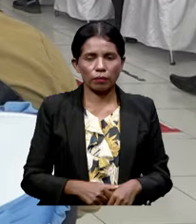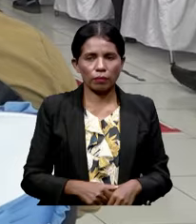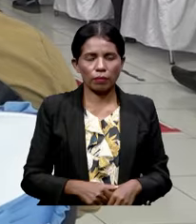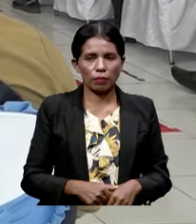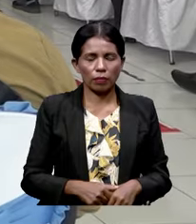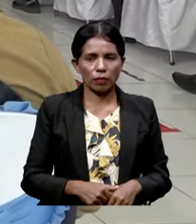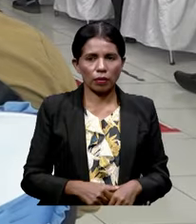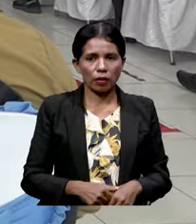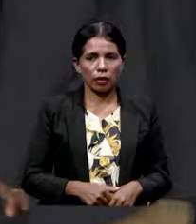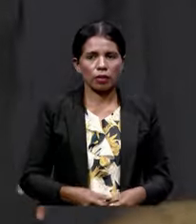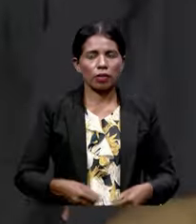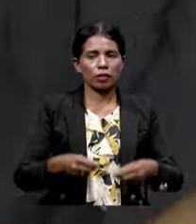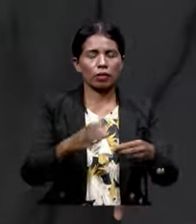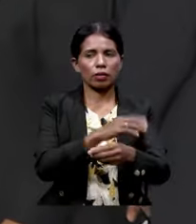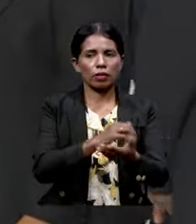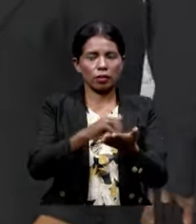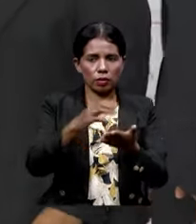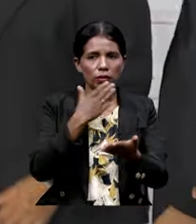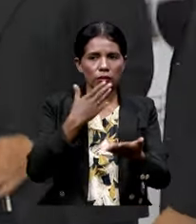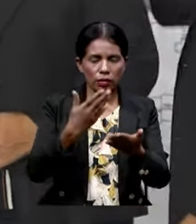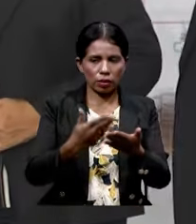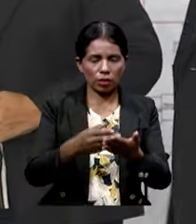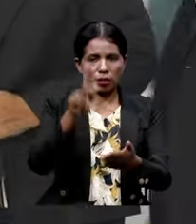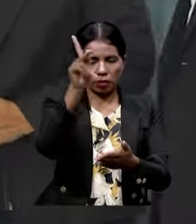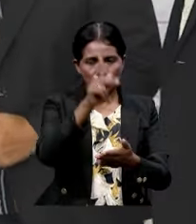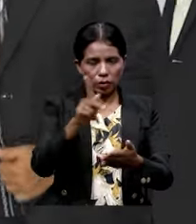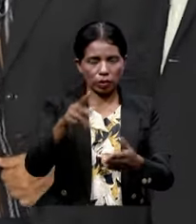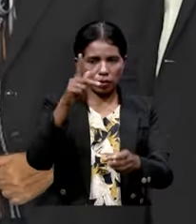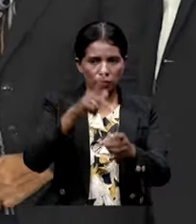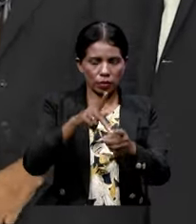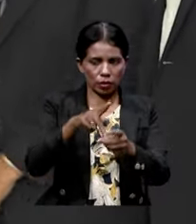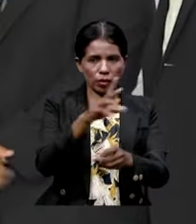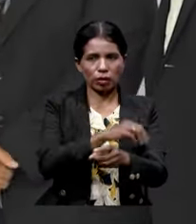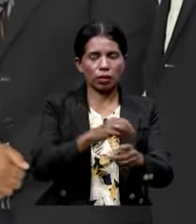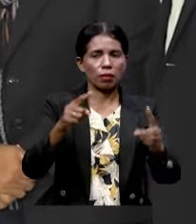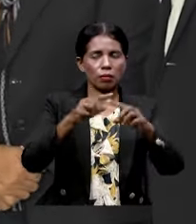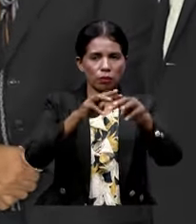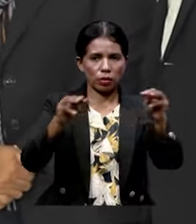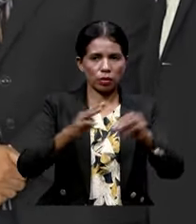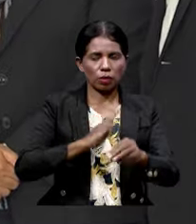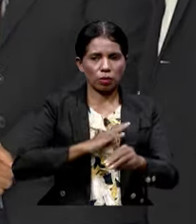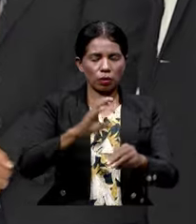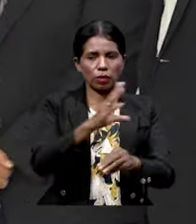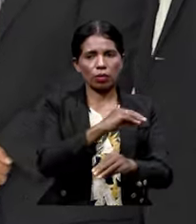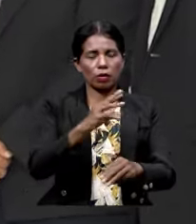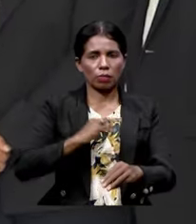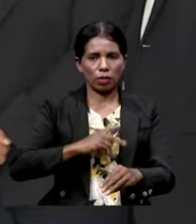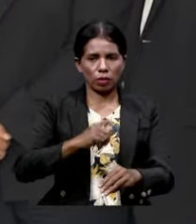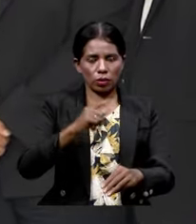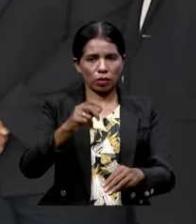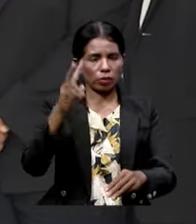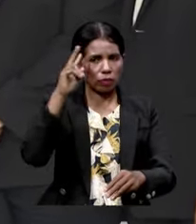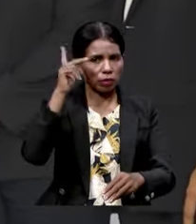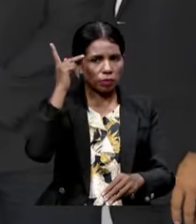Em âmbito atribuição licença prospeção na pesquisa minerais metálicos, no município Baucau, no Manatuto, vice-primeiro-ministro,